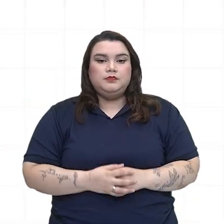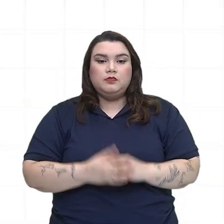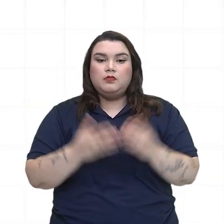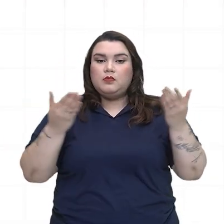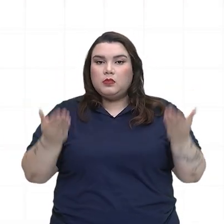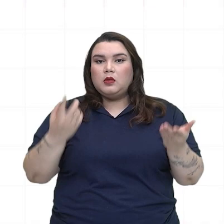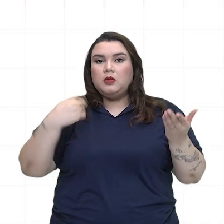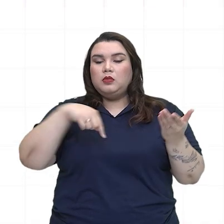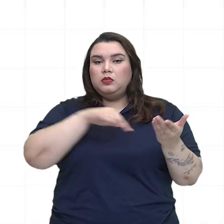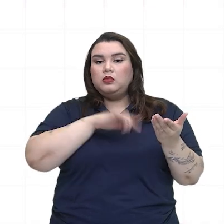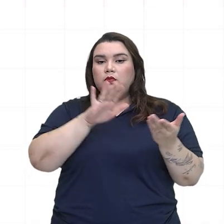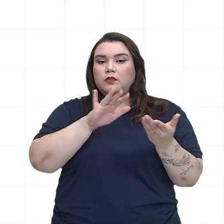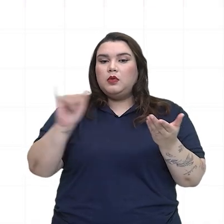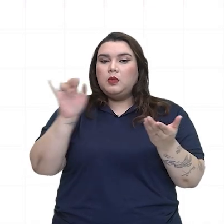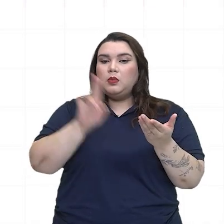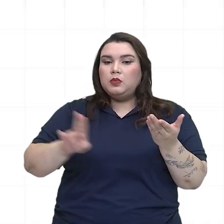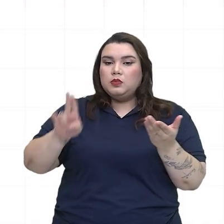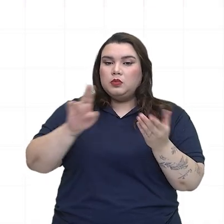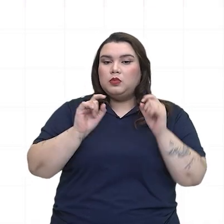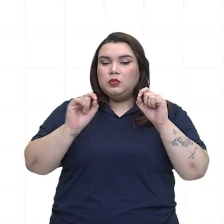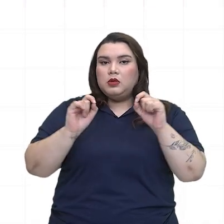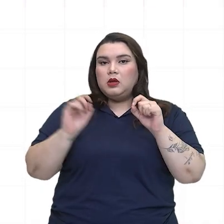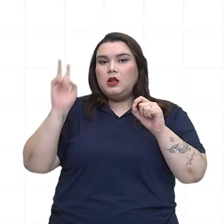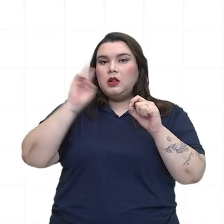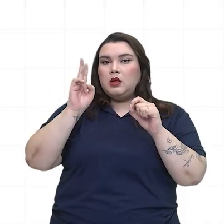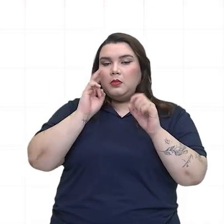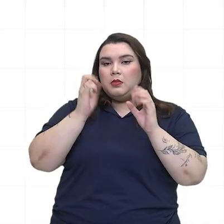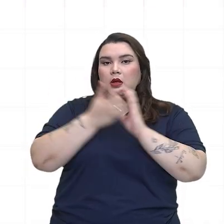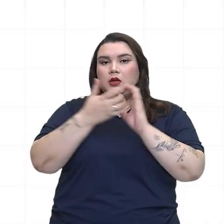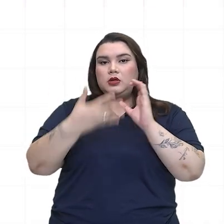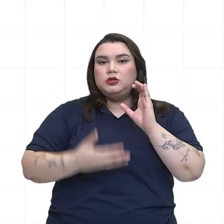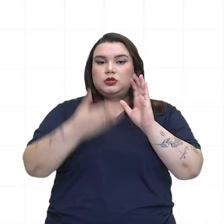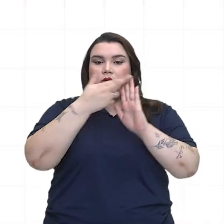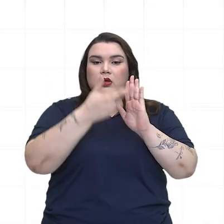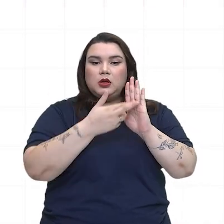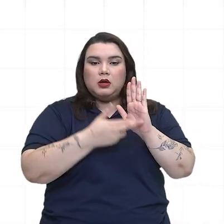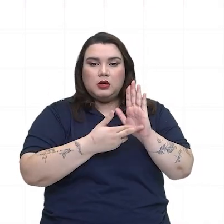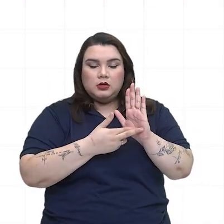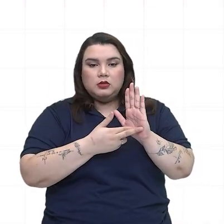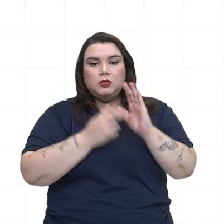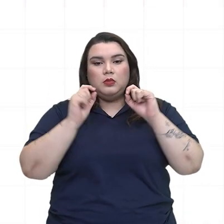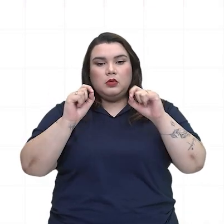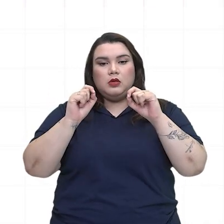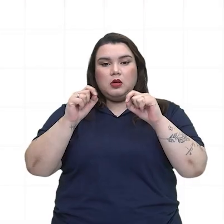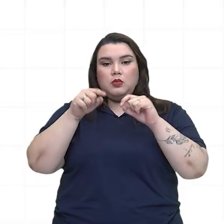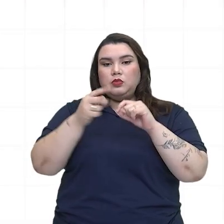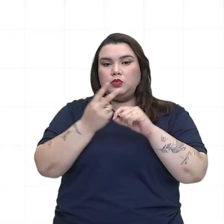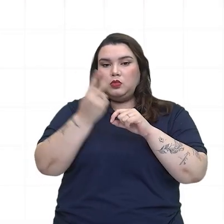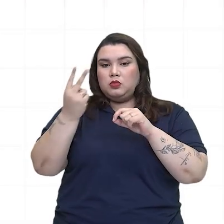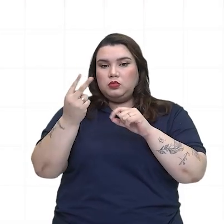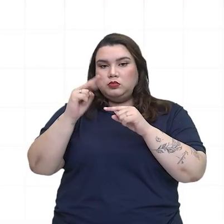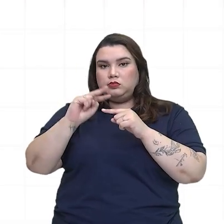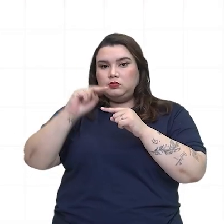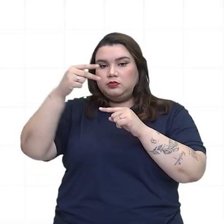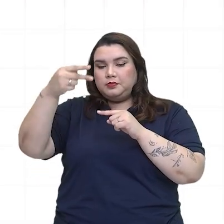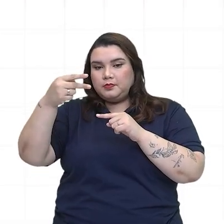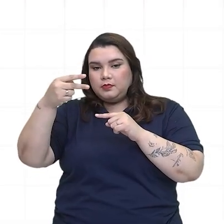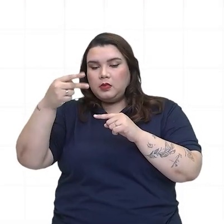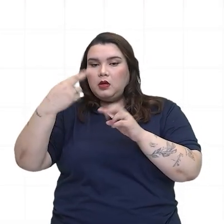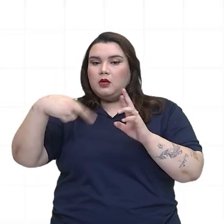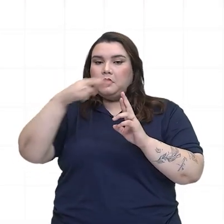nós vamos aplicar a propriedade da potência. Esse expoente aqui, ele está valendo tanto para o